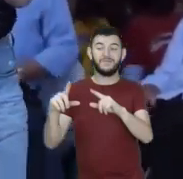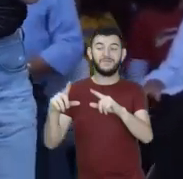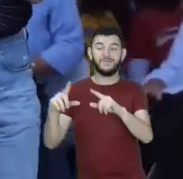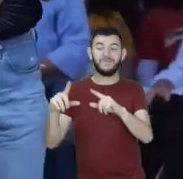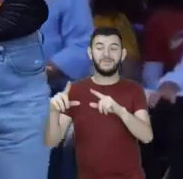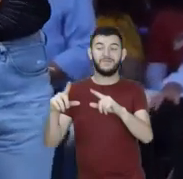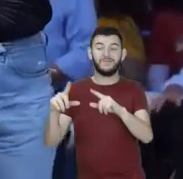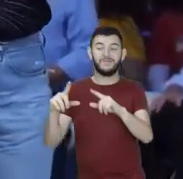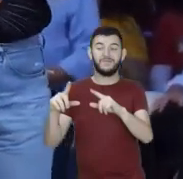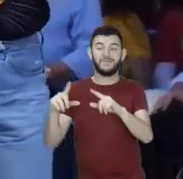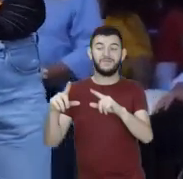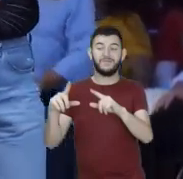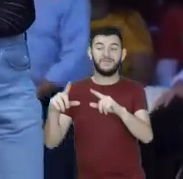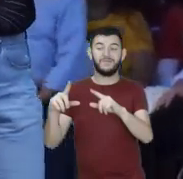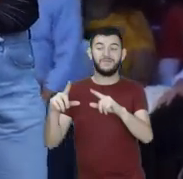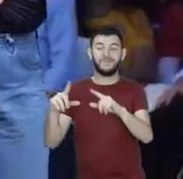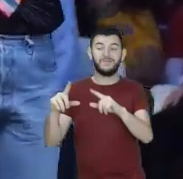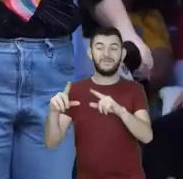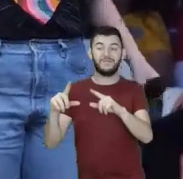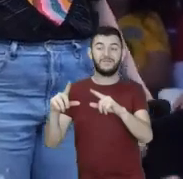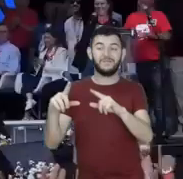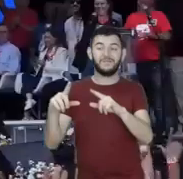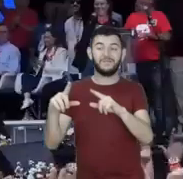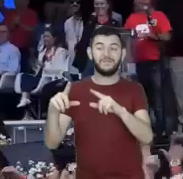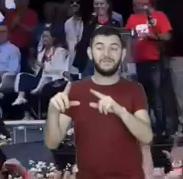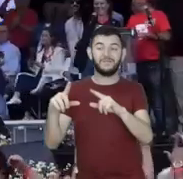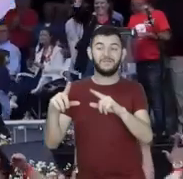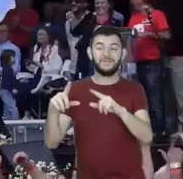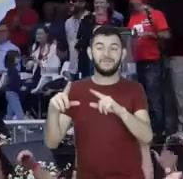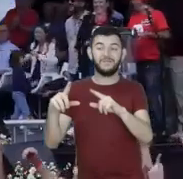e quem é que acha que vai dar no primeiro turno